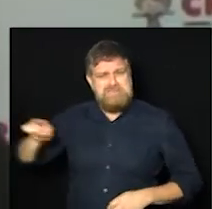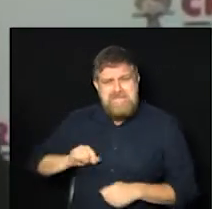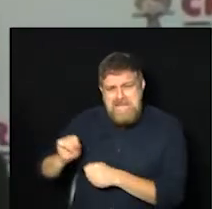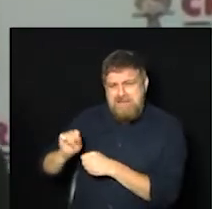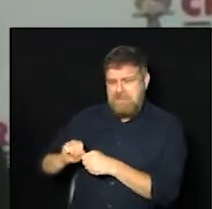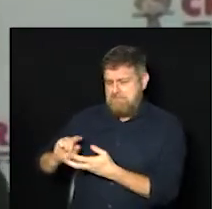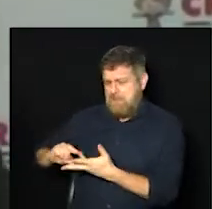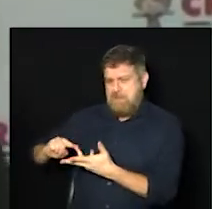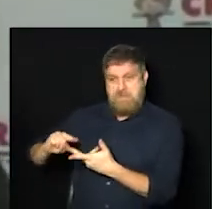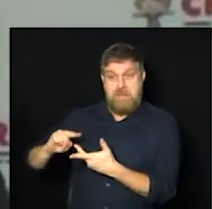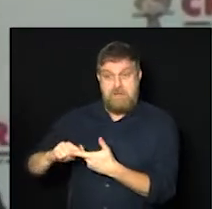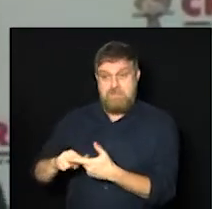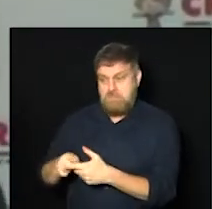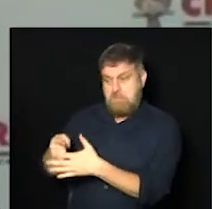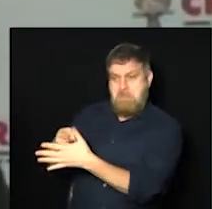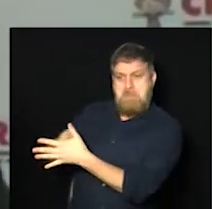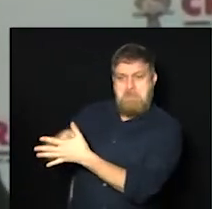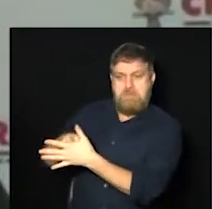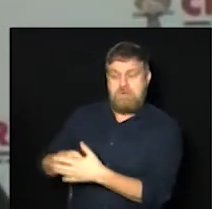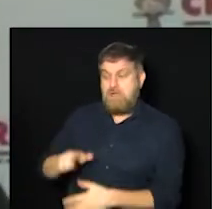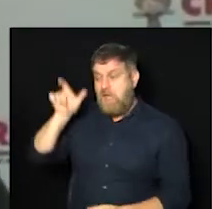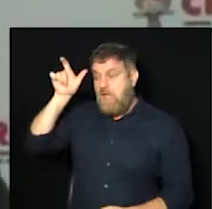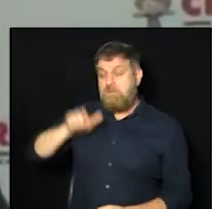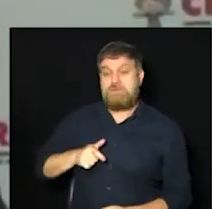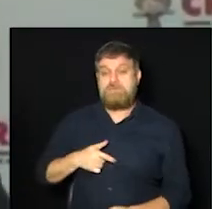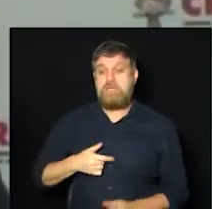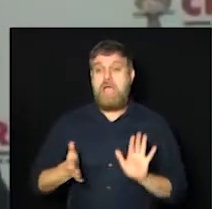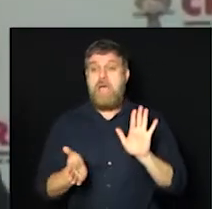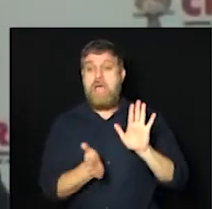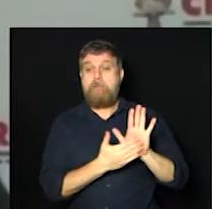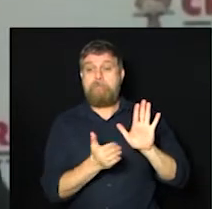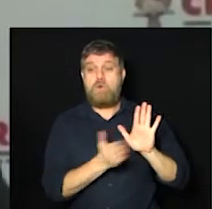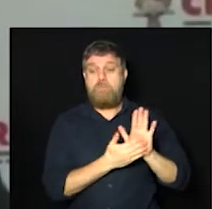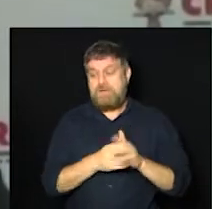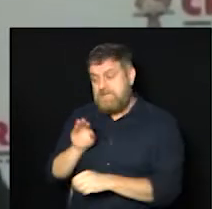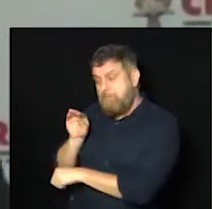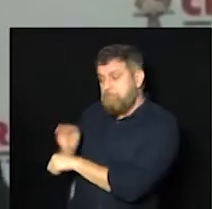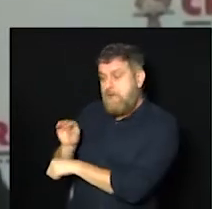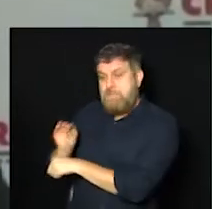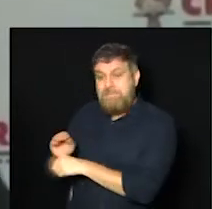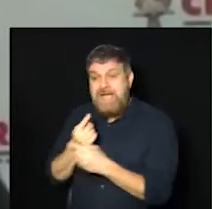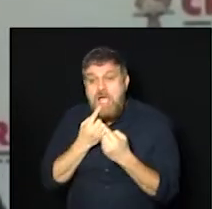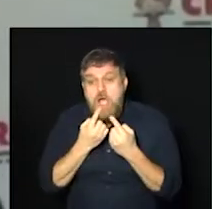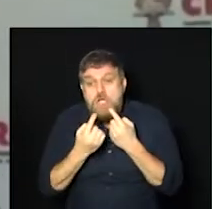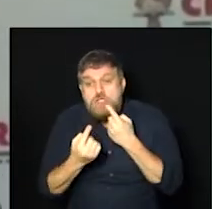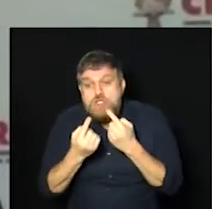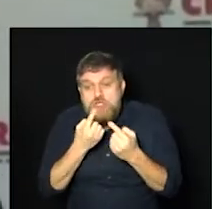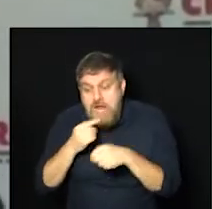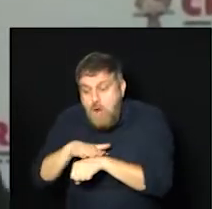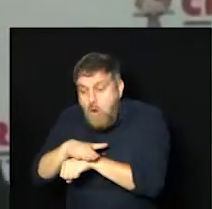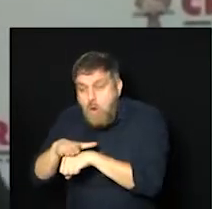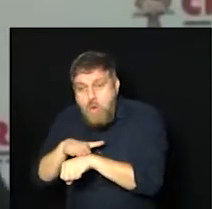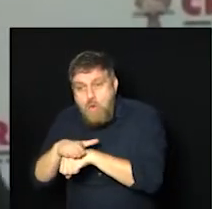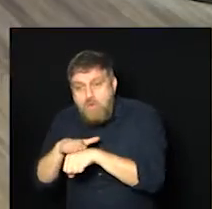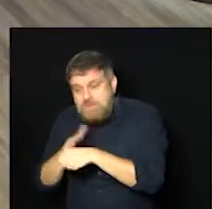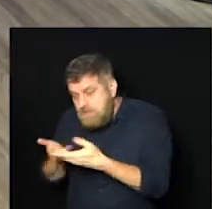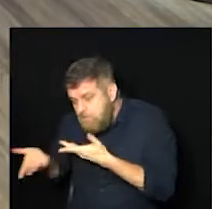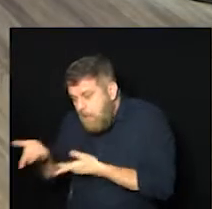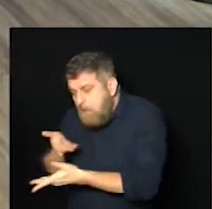uma situação, e aí você pode propor uma proteção, né, estar aberto ao diálogo, dialogar com as crianças, escutarem as